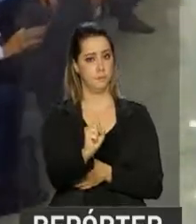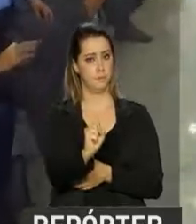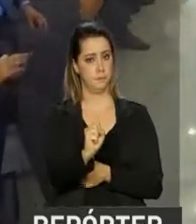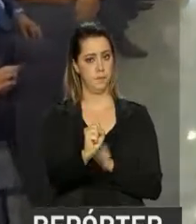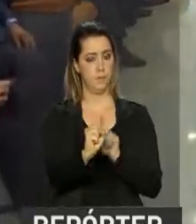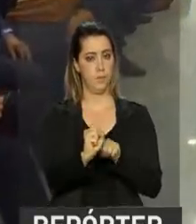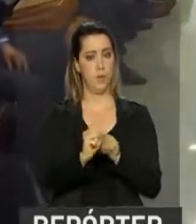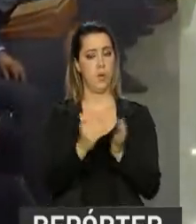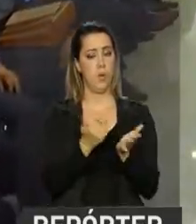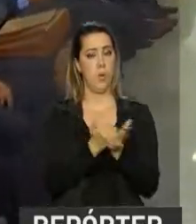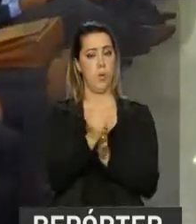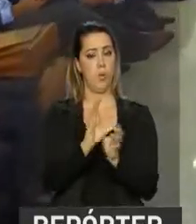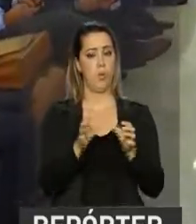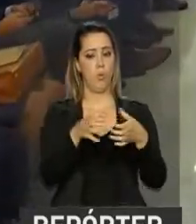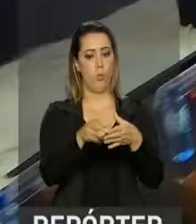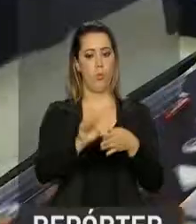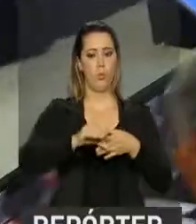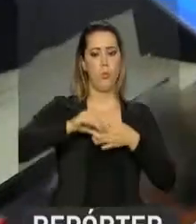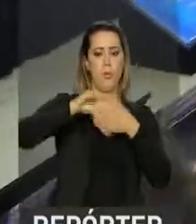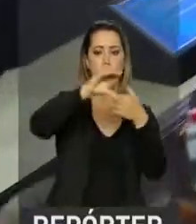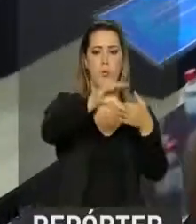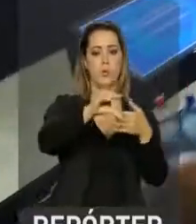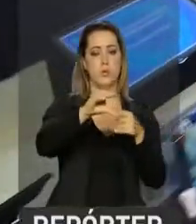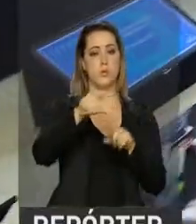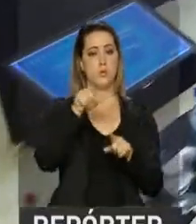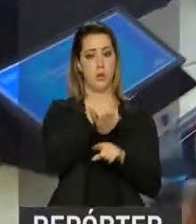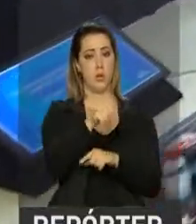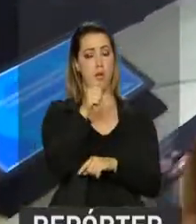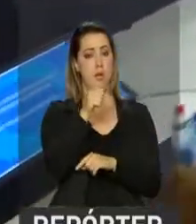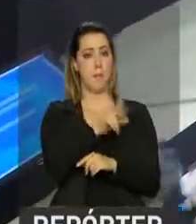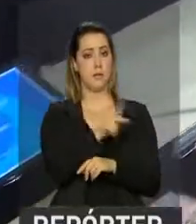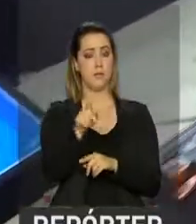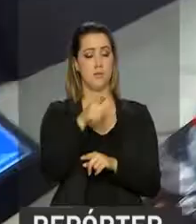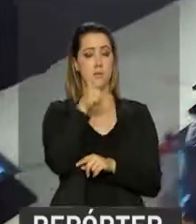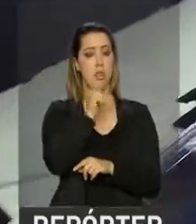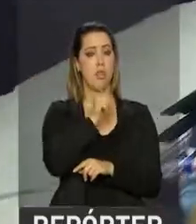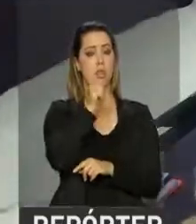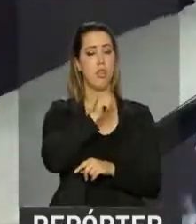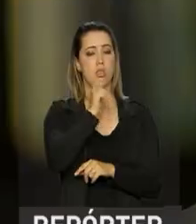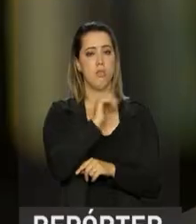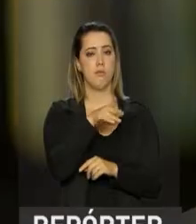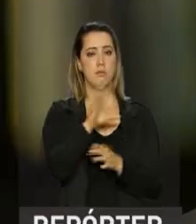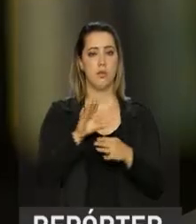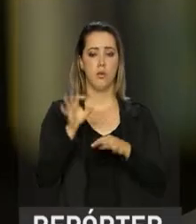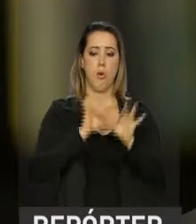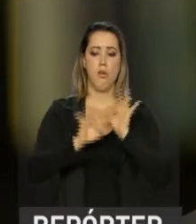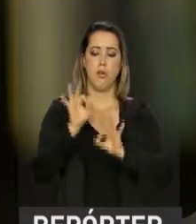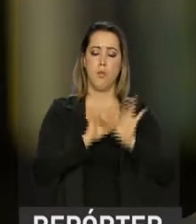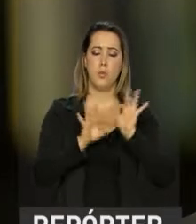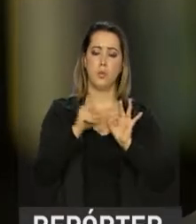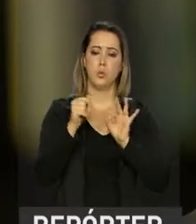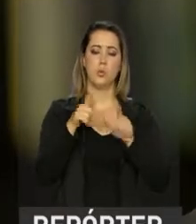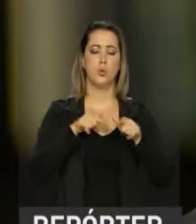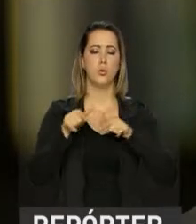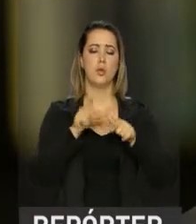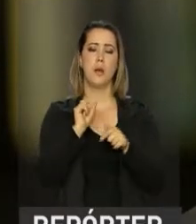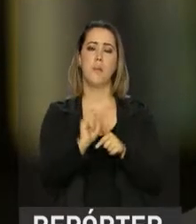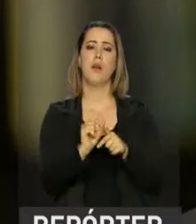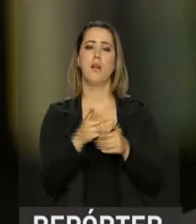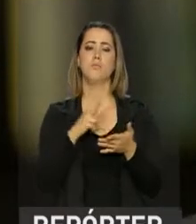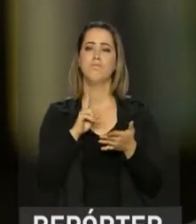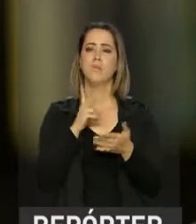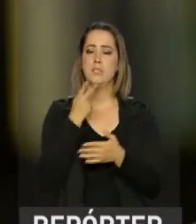é o conselhão a conselheira marina cansado coordenou o grupo de trabalho que chegou à conclusão de que